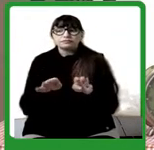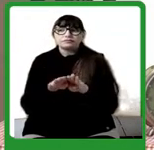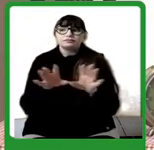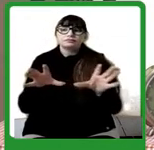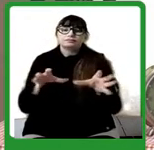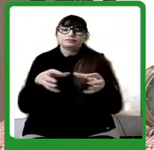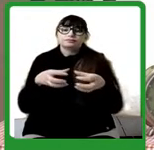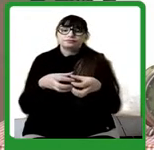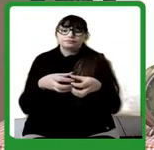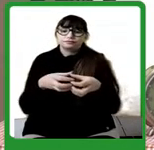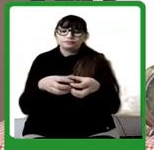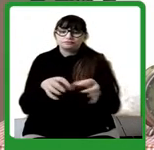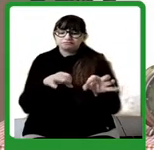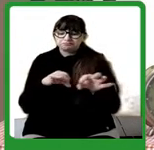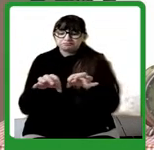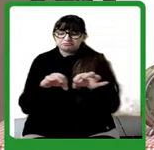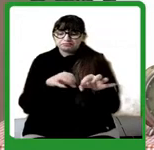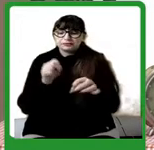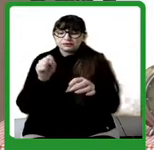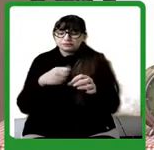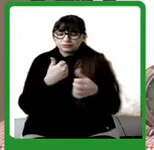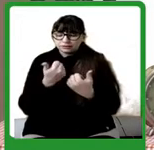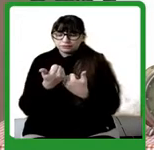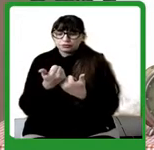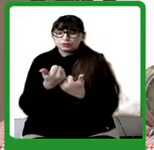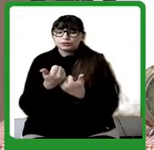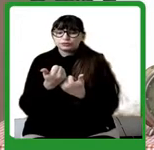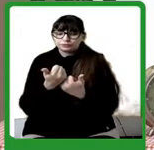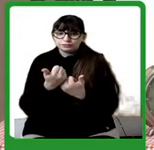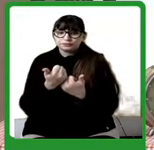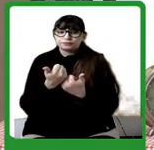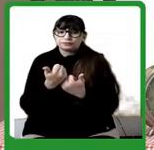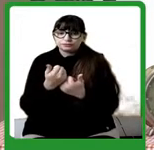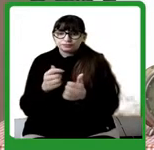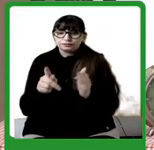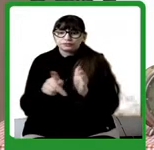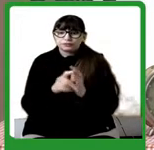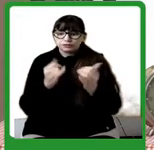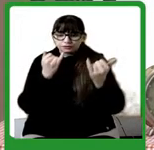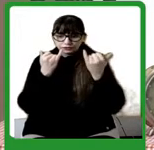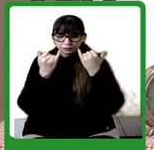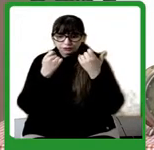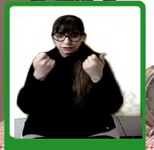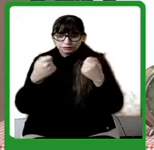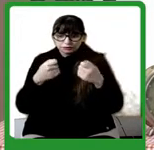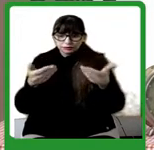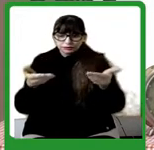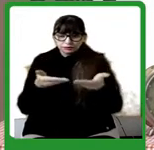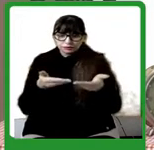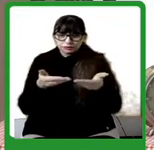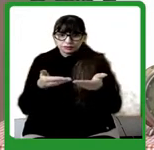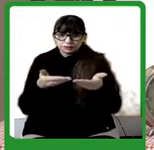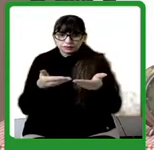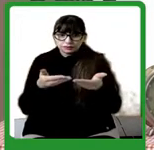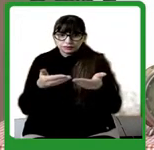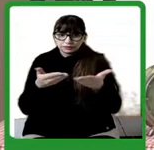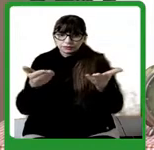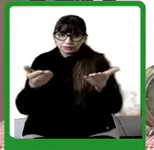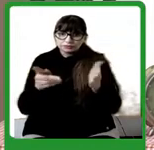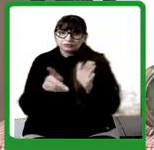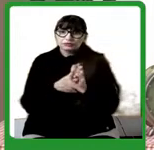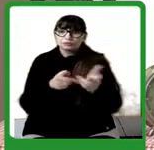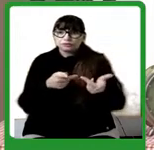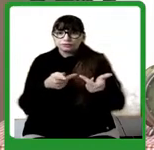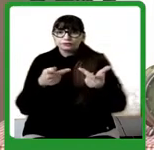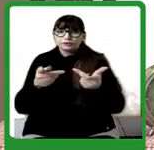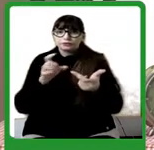estão preparadas para ajudar com as informações necessárias para todo mundo. Então, deixar esse convite para que todos